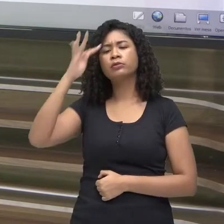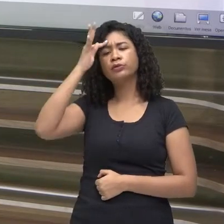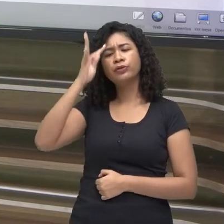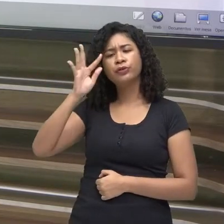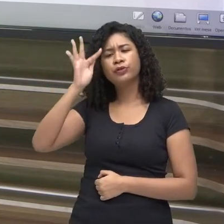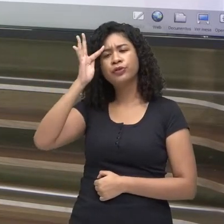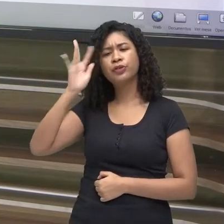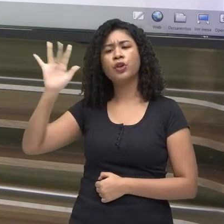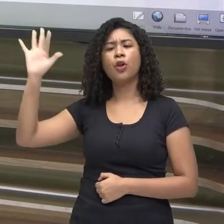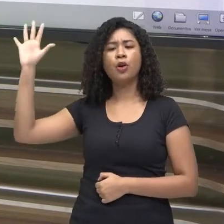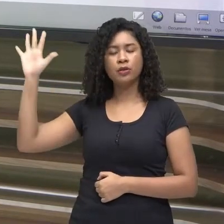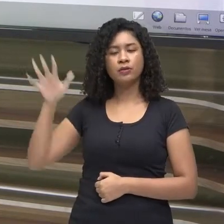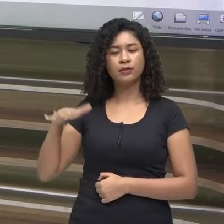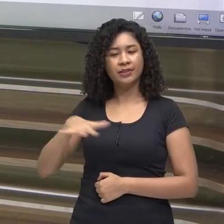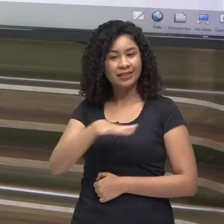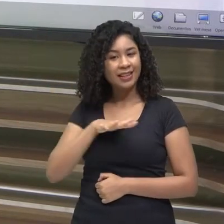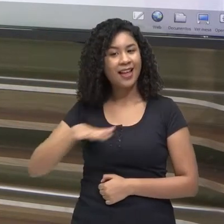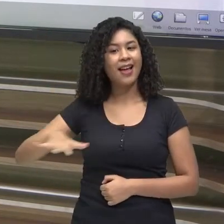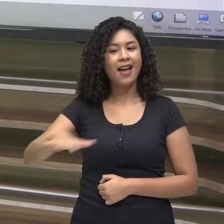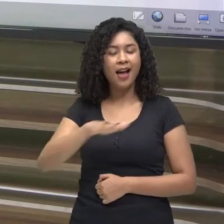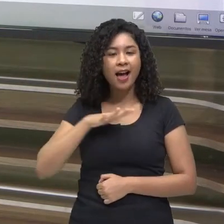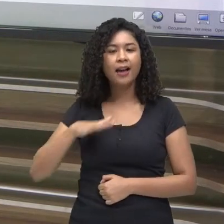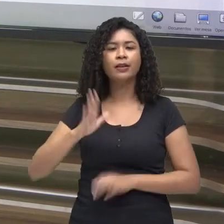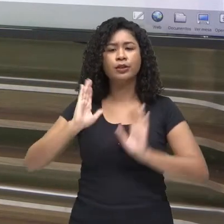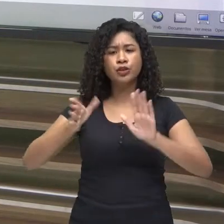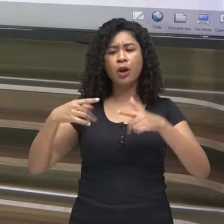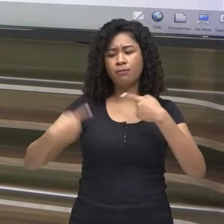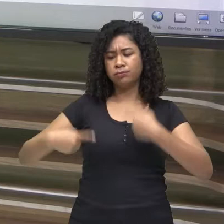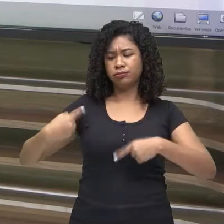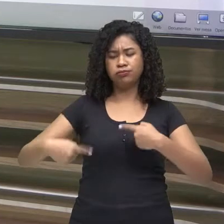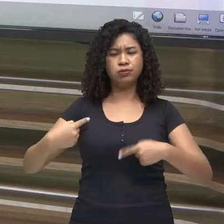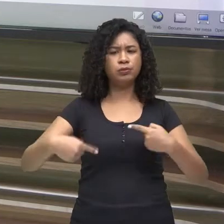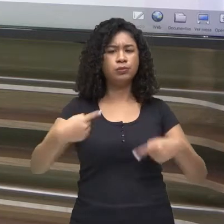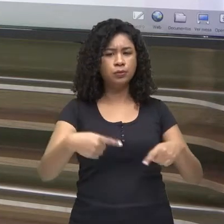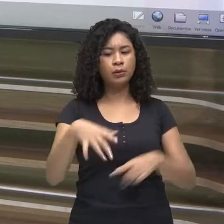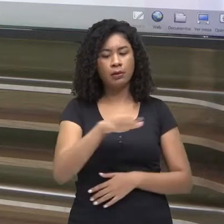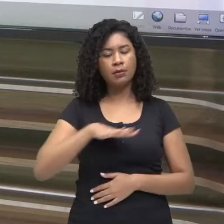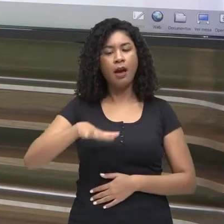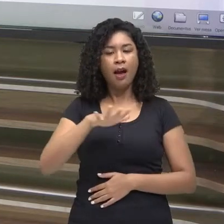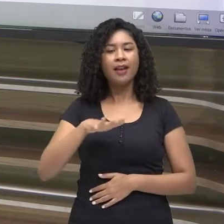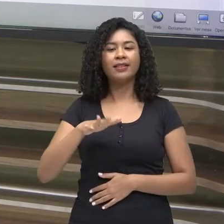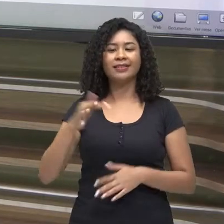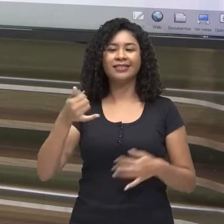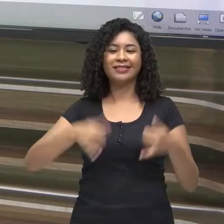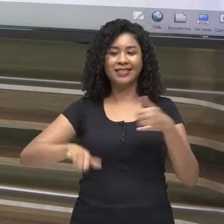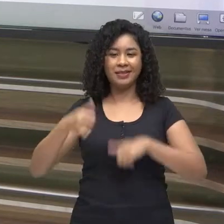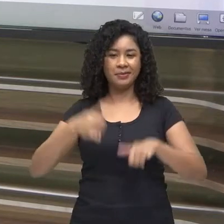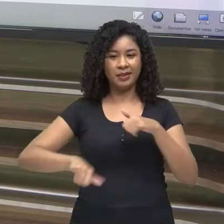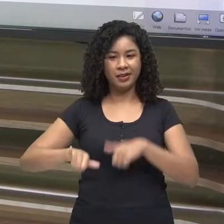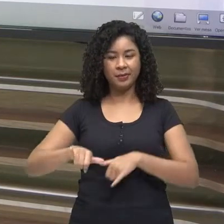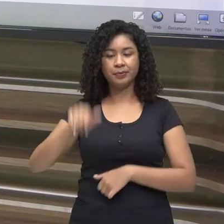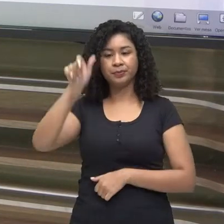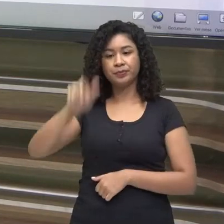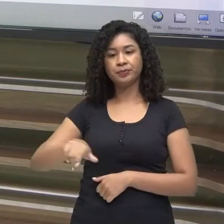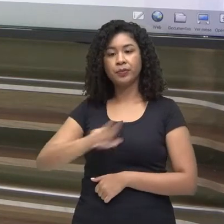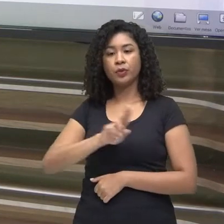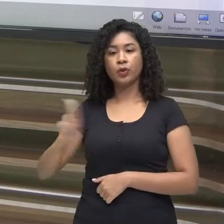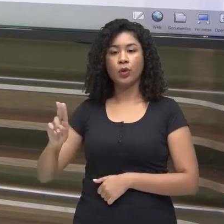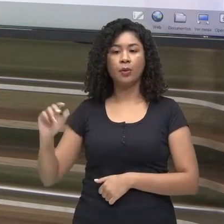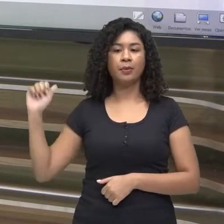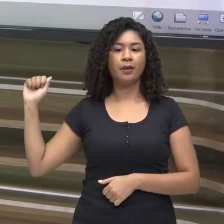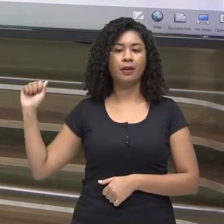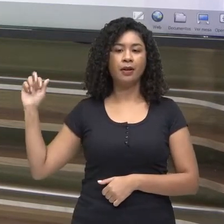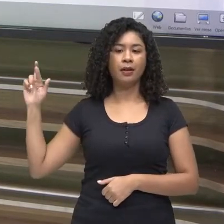filósofo que falou, debateu em diversas áreas, inclusive na química. Para Aristóteles, que era o grande